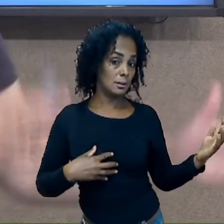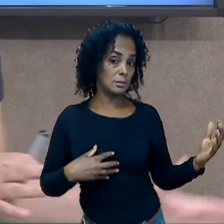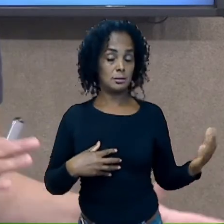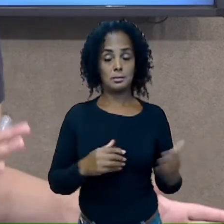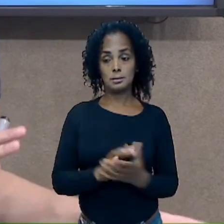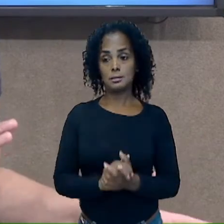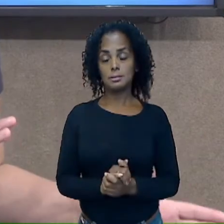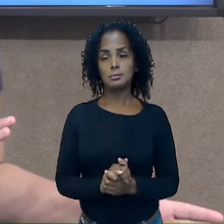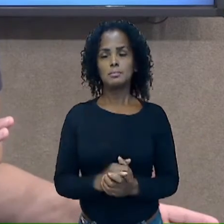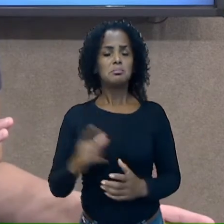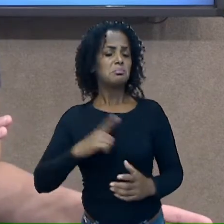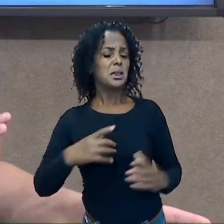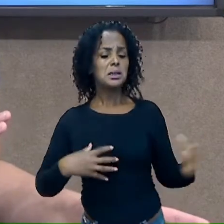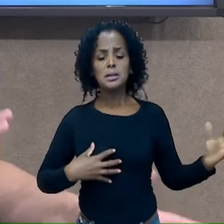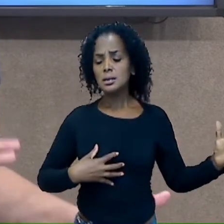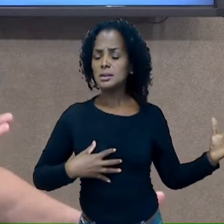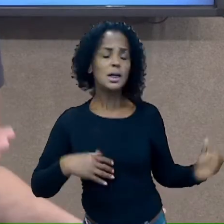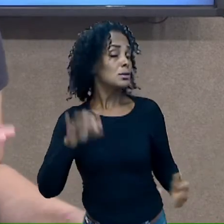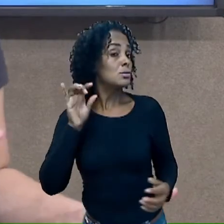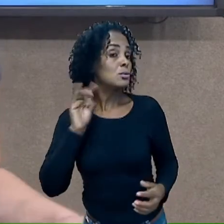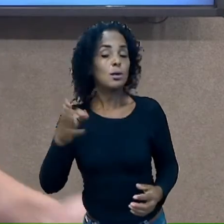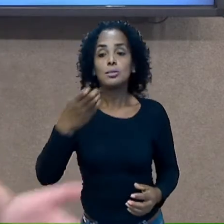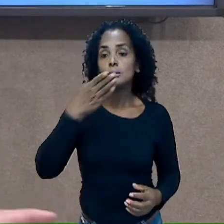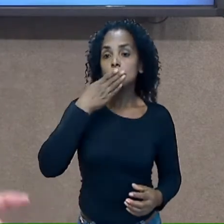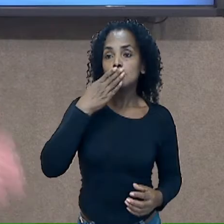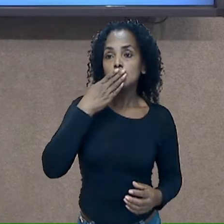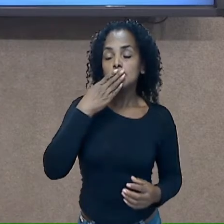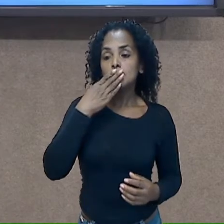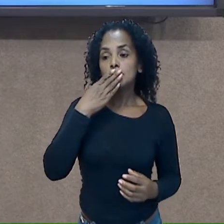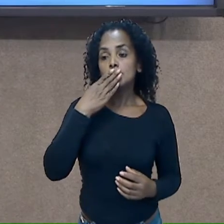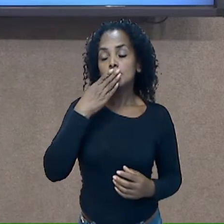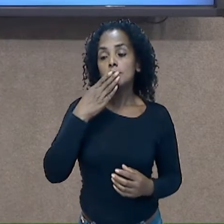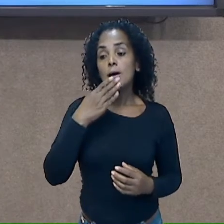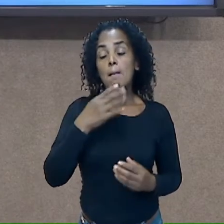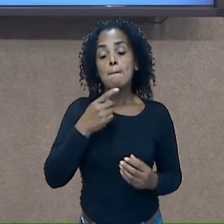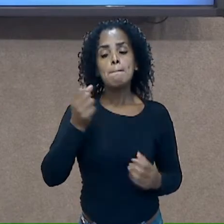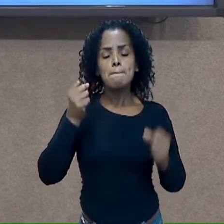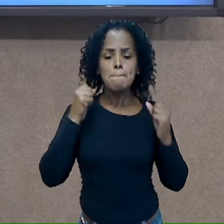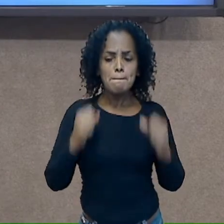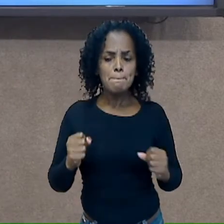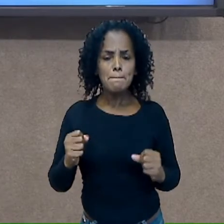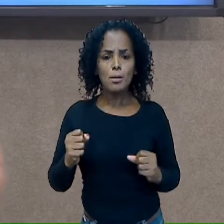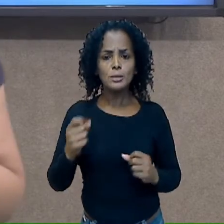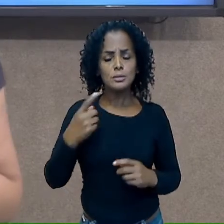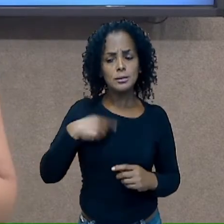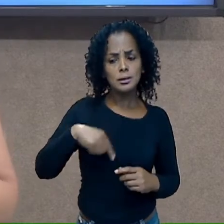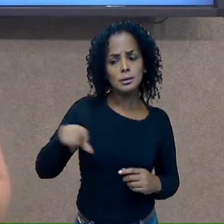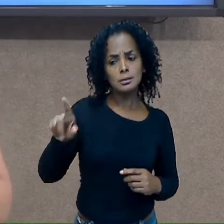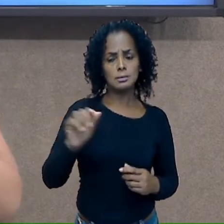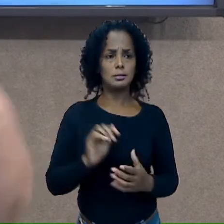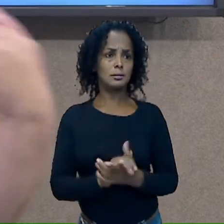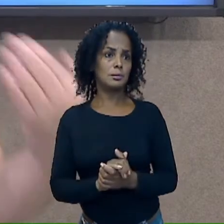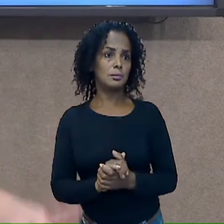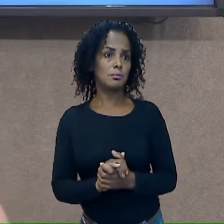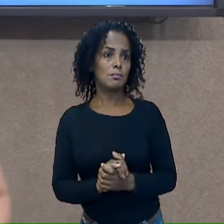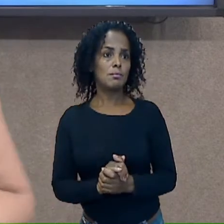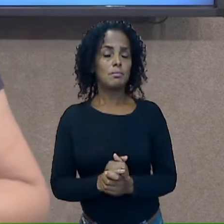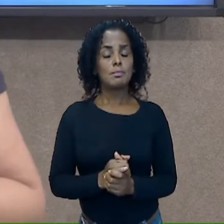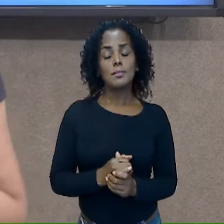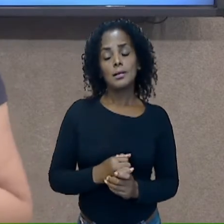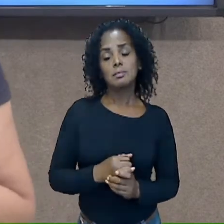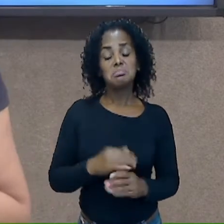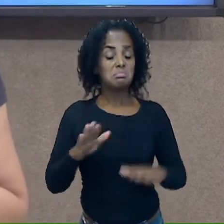só os índios participam. E já tem outras danças que as crianças participam, vai daquela cerimônia que